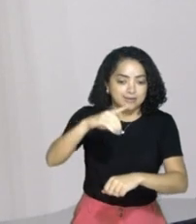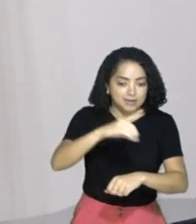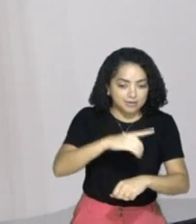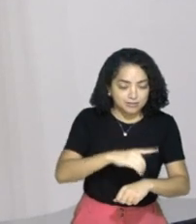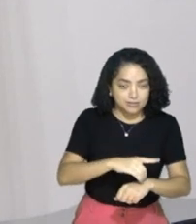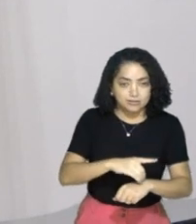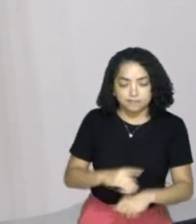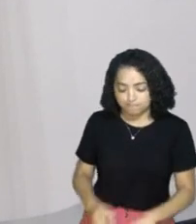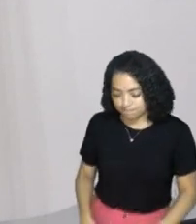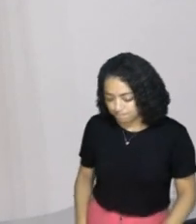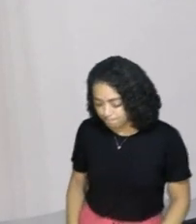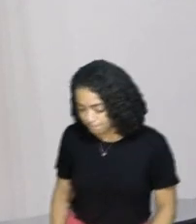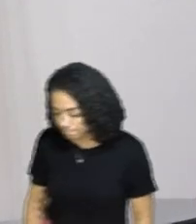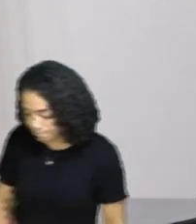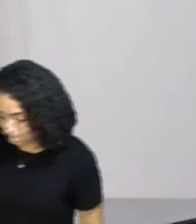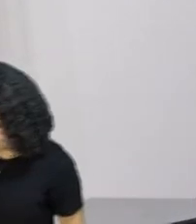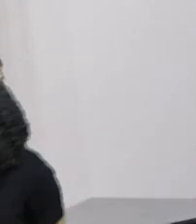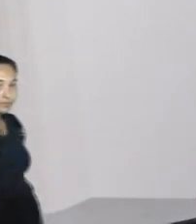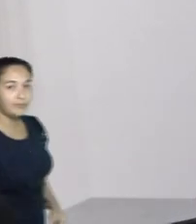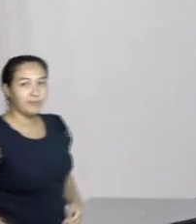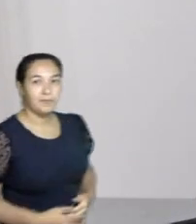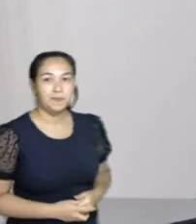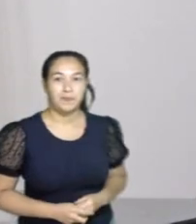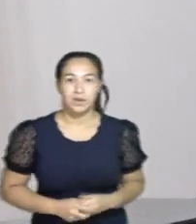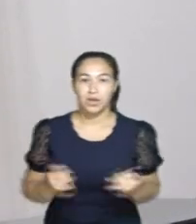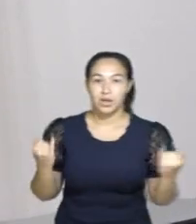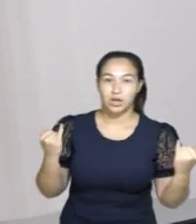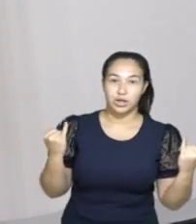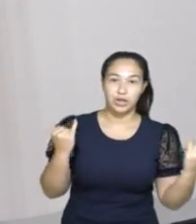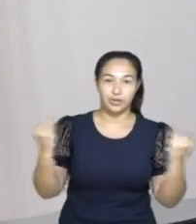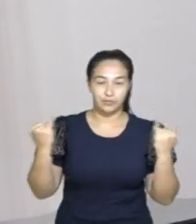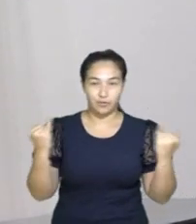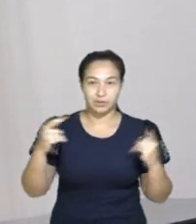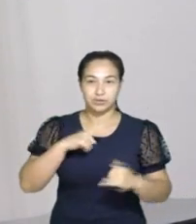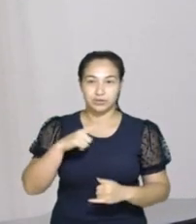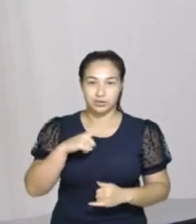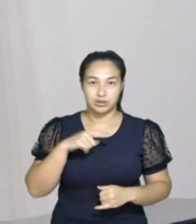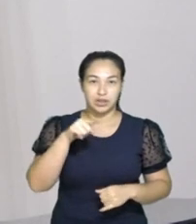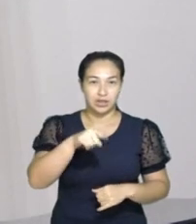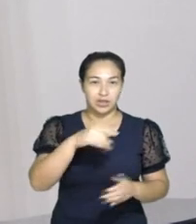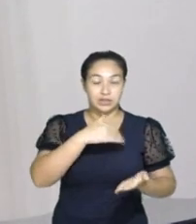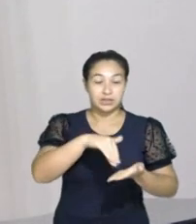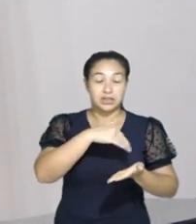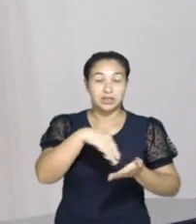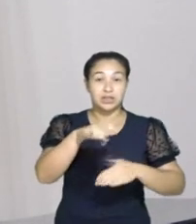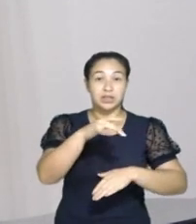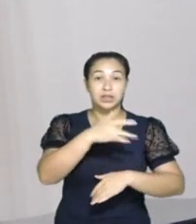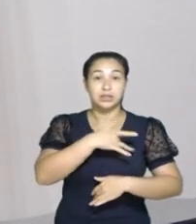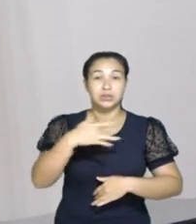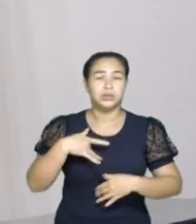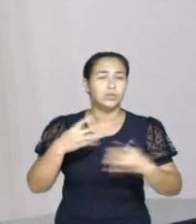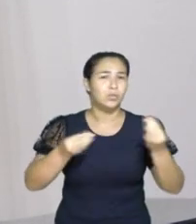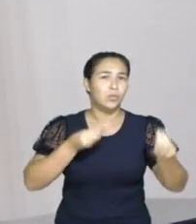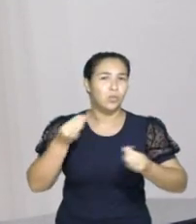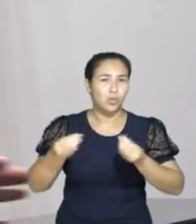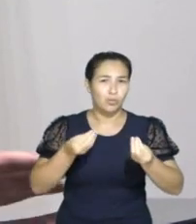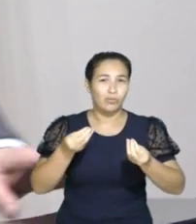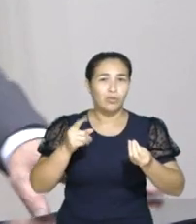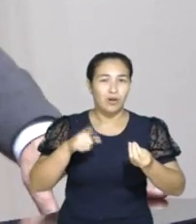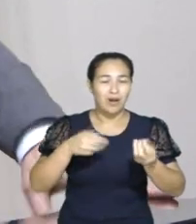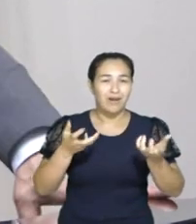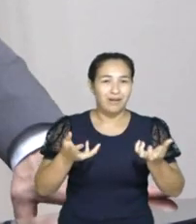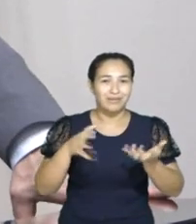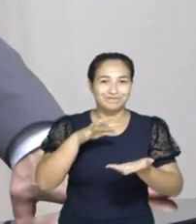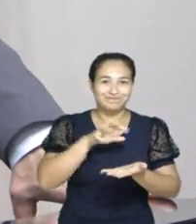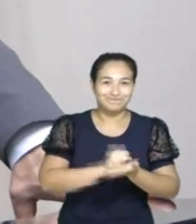de acordo com informações divulgadas pela pela imprensa Secretaria de Saúde Falem em contratar mais